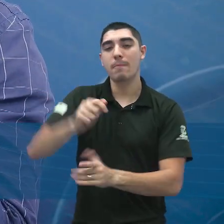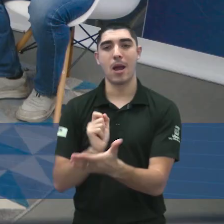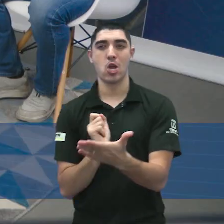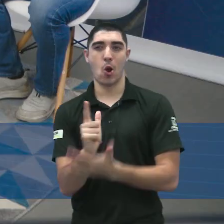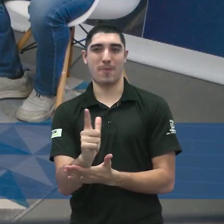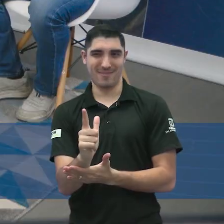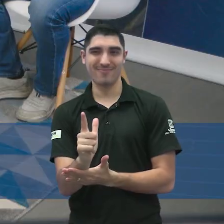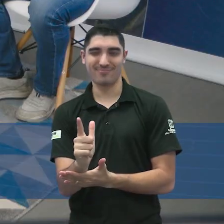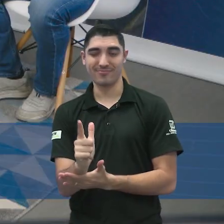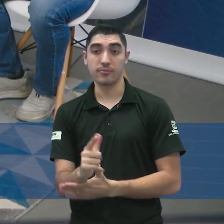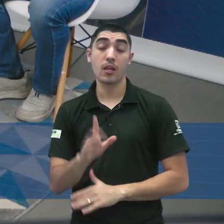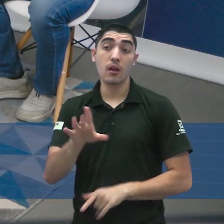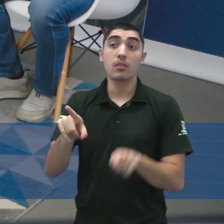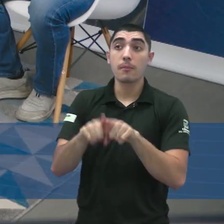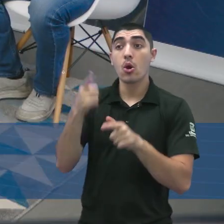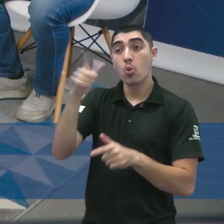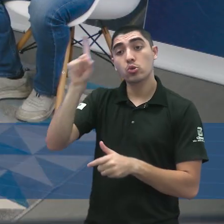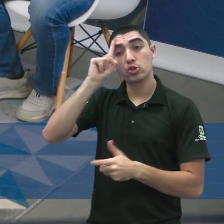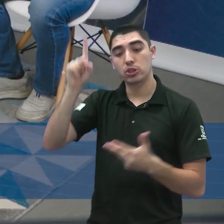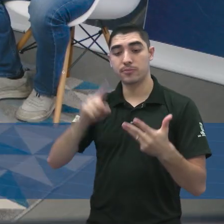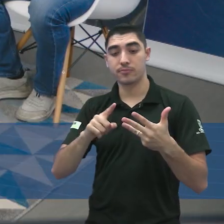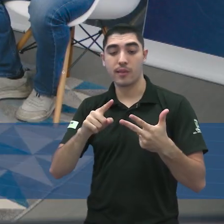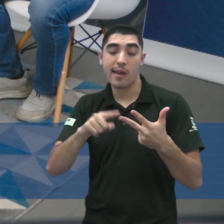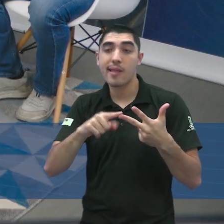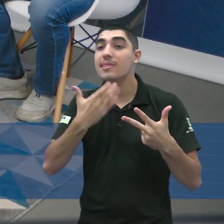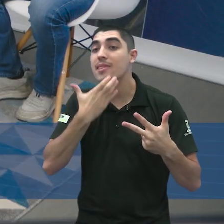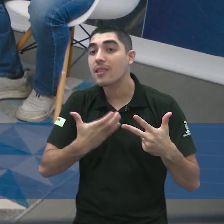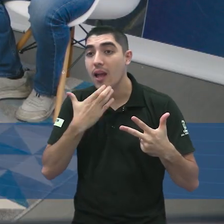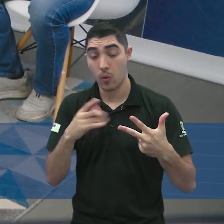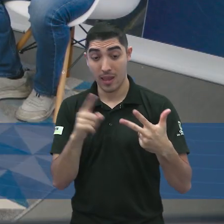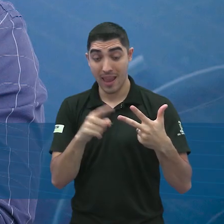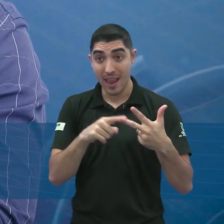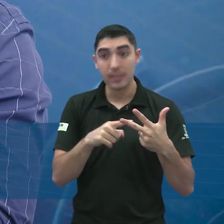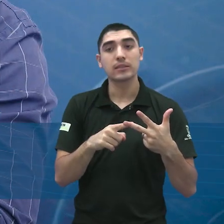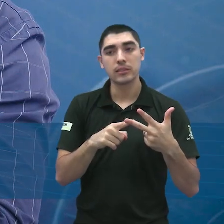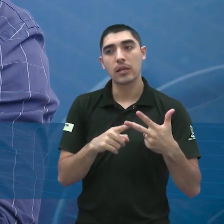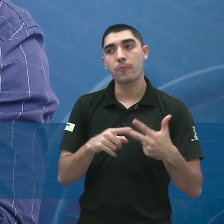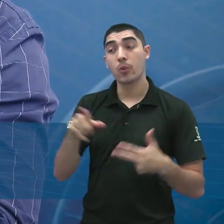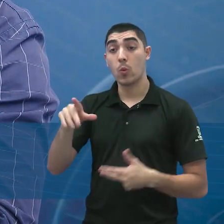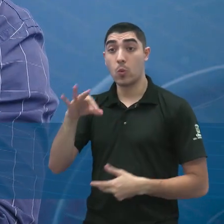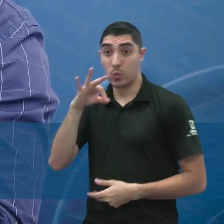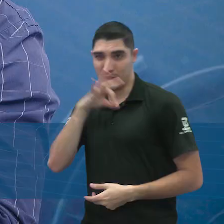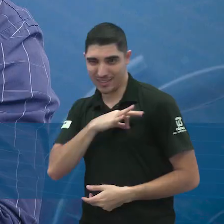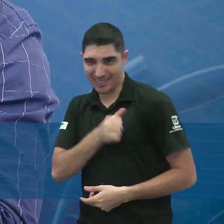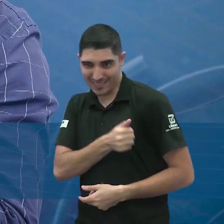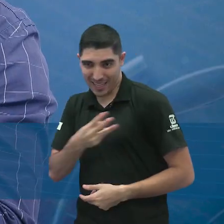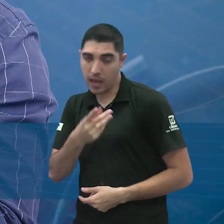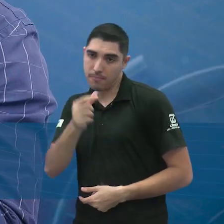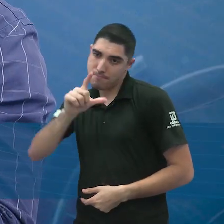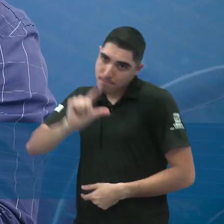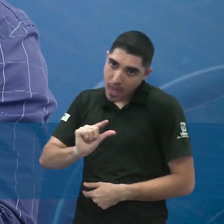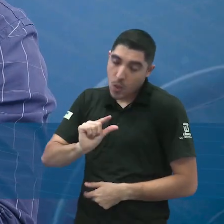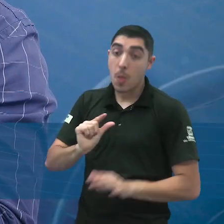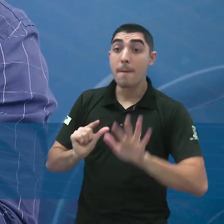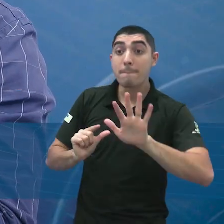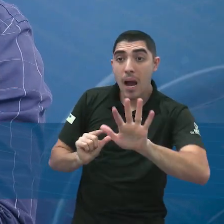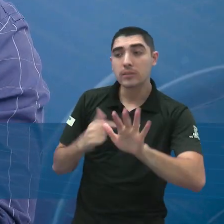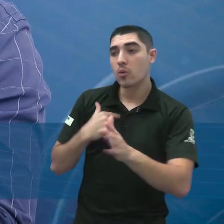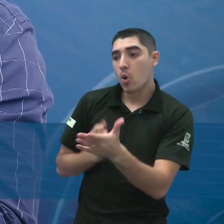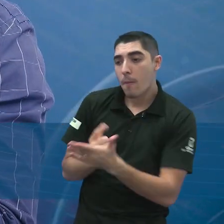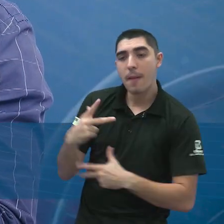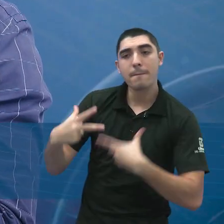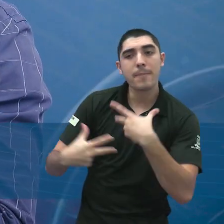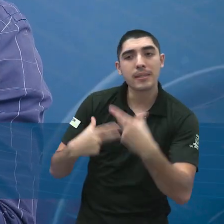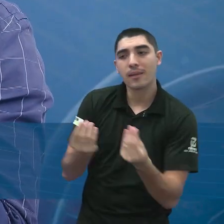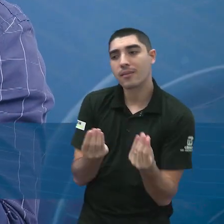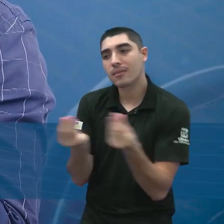novembro. Outras datas importantes do calendário é Natal, por exemplo. A gente observa que é um ticket um pouco menor, mas é aquela compra ali que você quer presentear